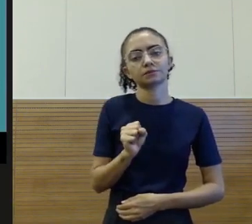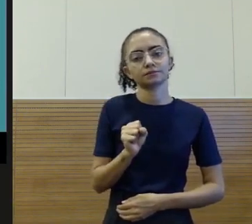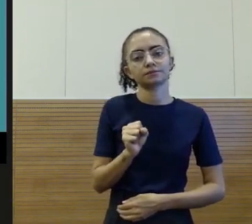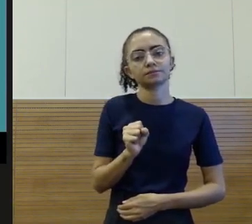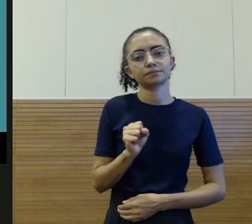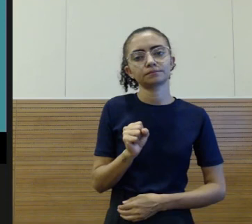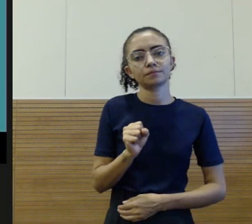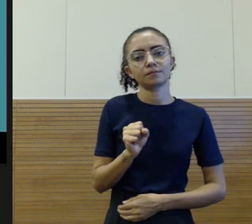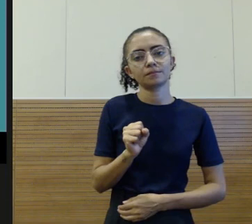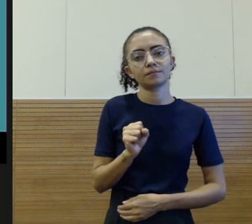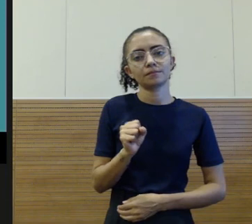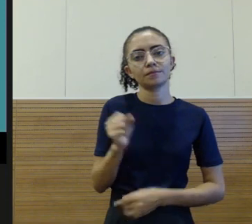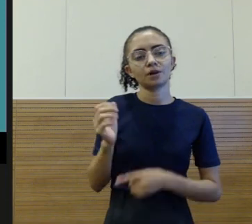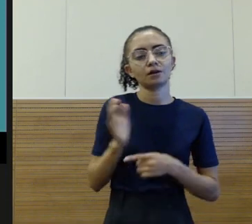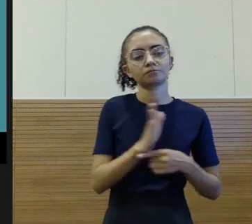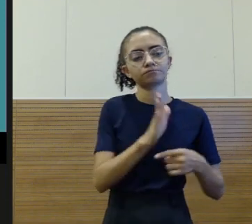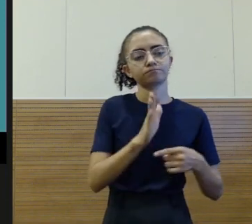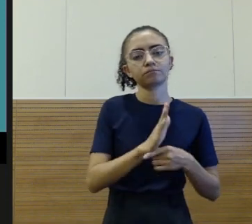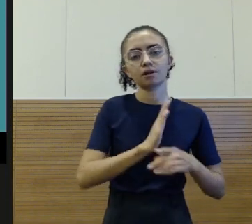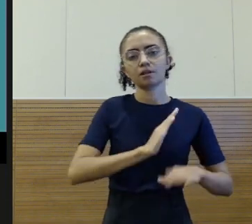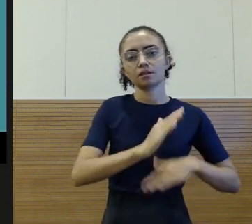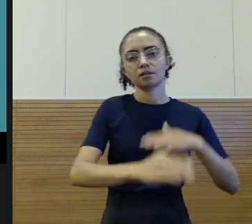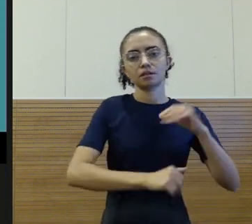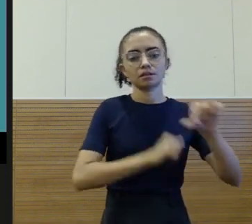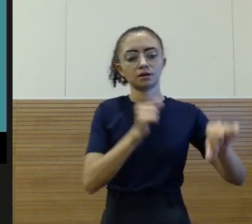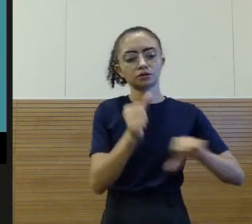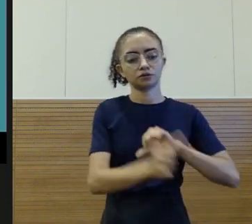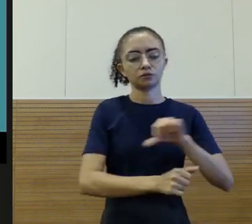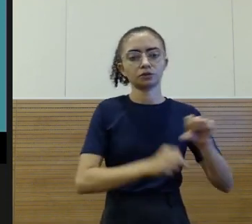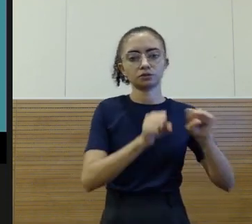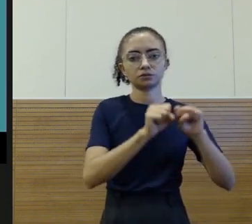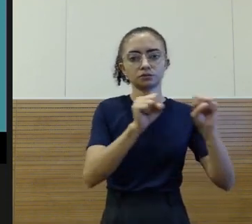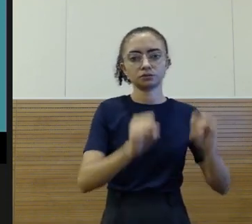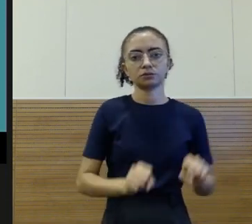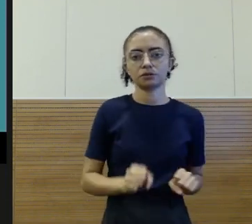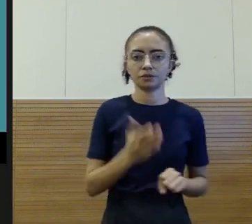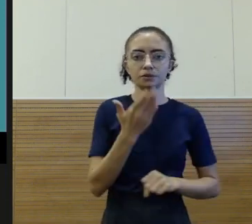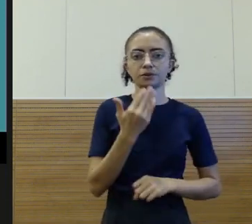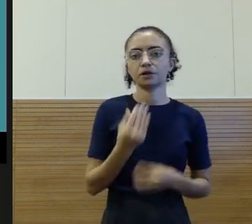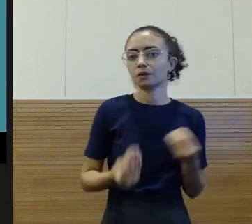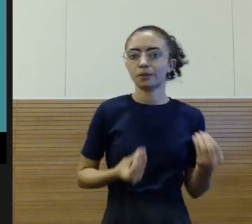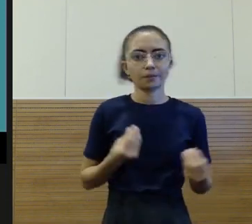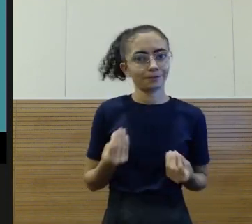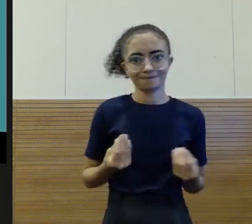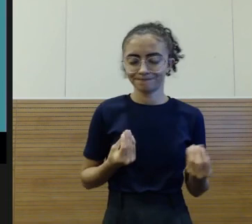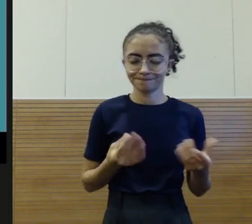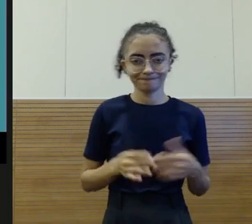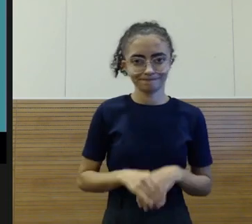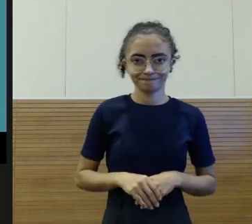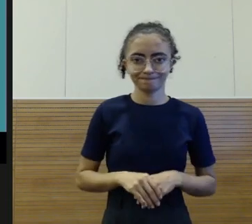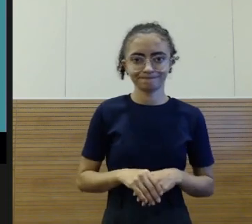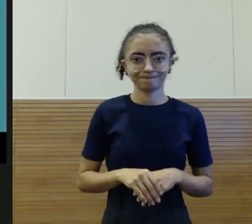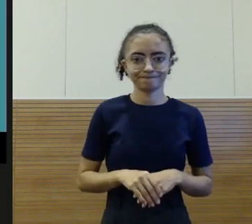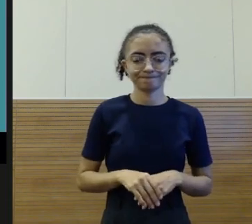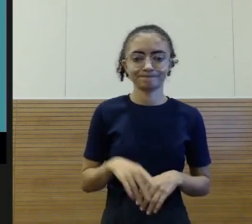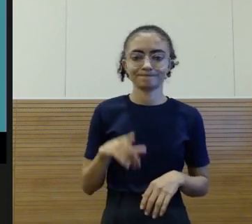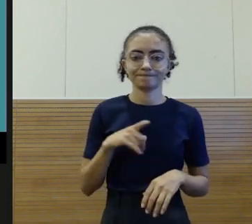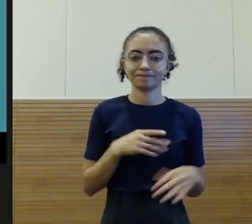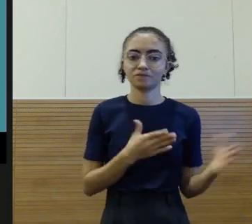para a transformação de sistemas alimentares. Essa é a pergunta da pesquisa, se temos jovens